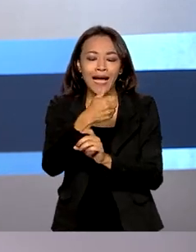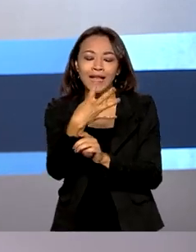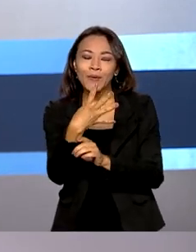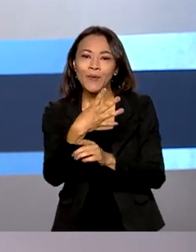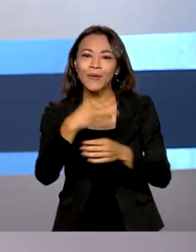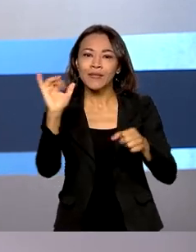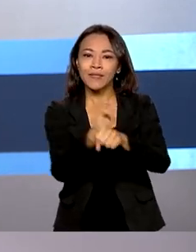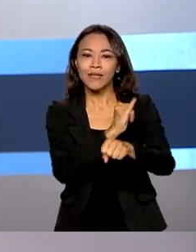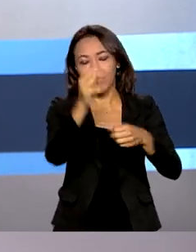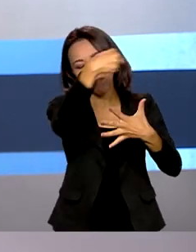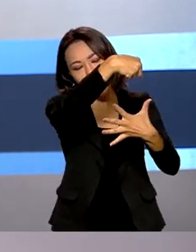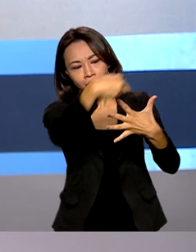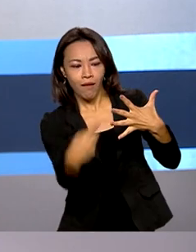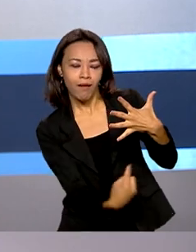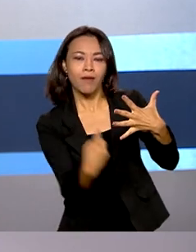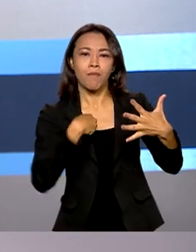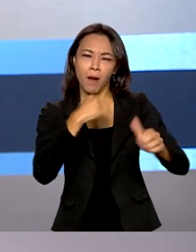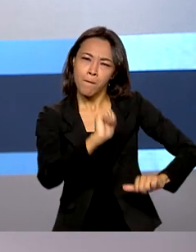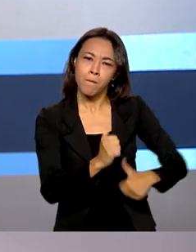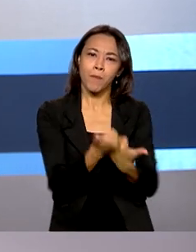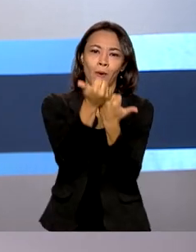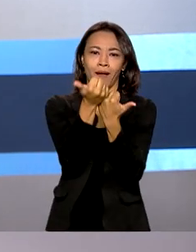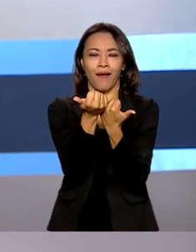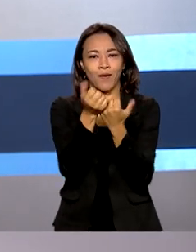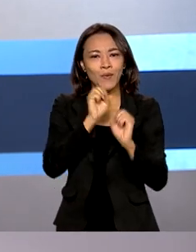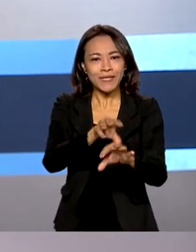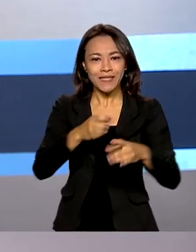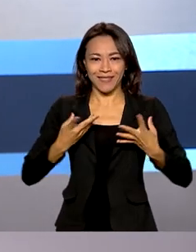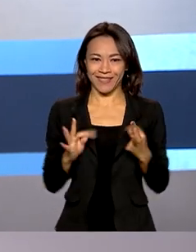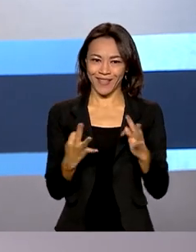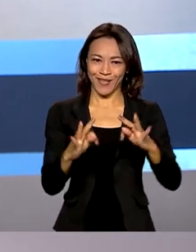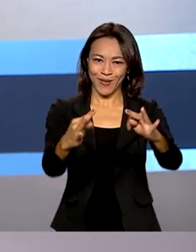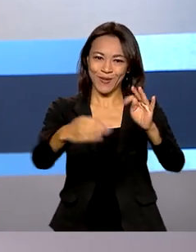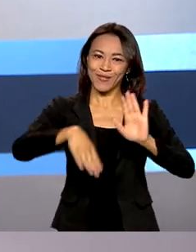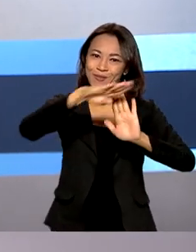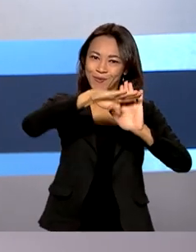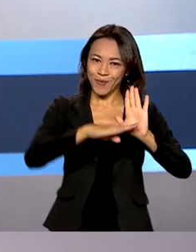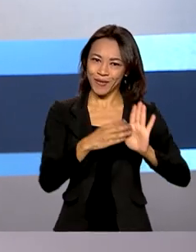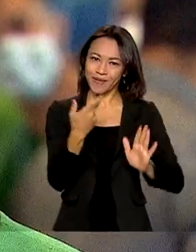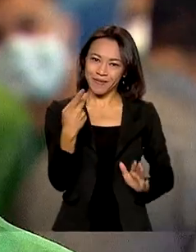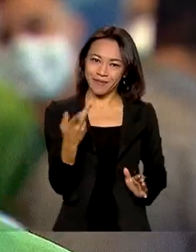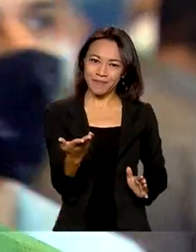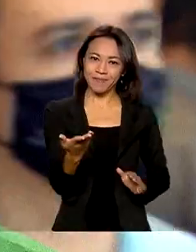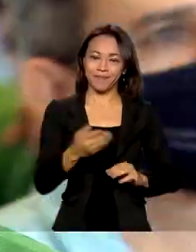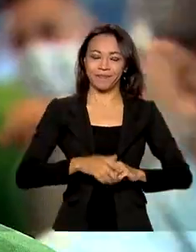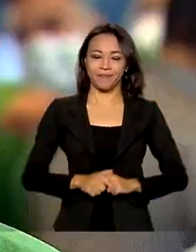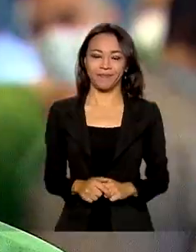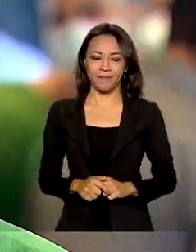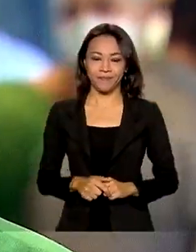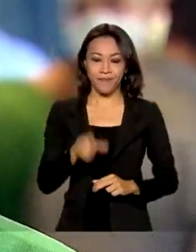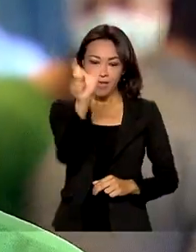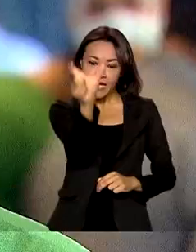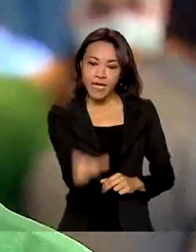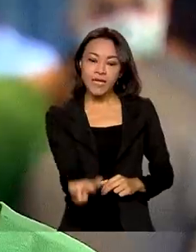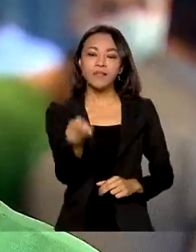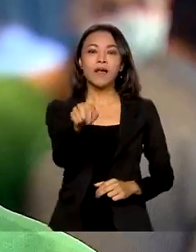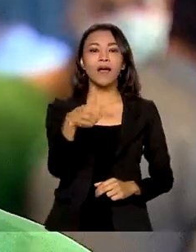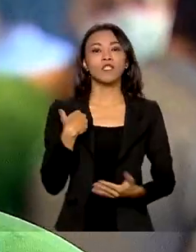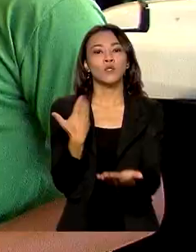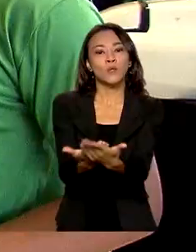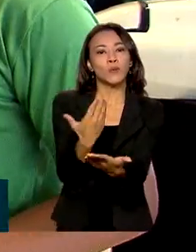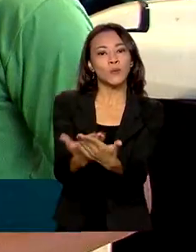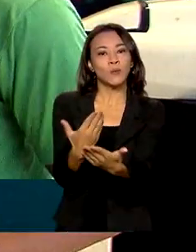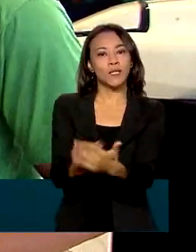ensino profissionalizante e tecnológico dentro do programa Novos Caminhos. Cauã é estudante